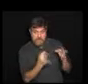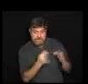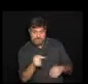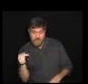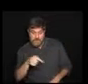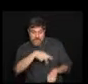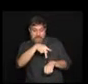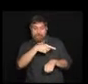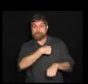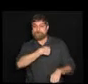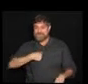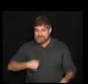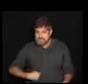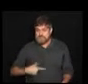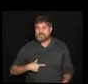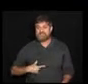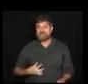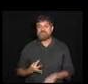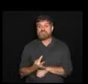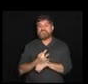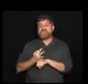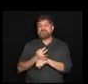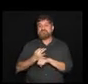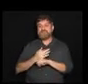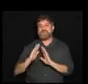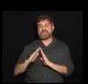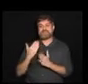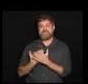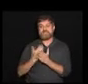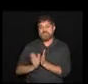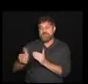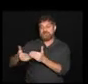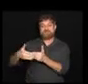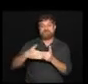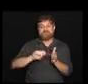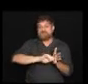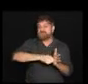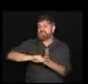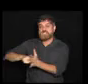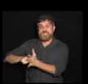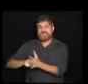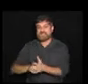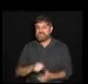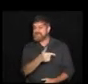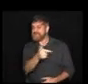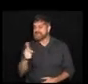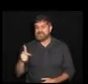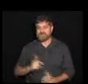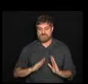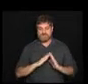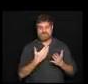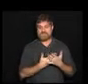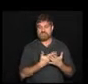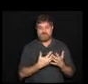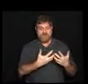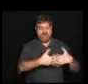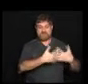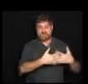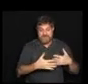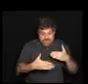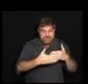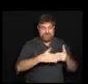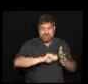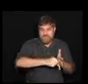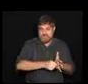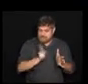lá eles estavam de férias. As escolas estavam fechadas quando começou a epidemia e não foram